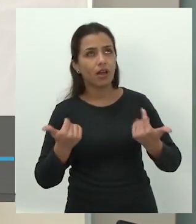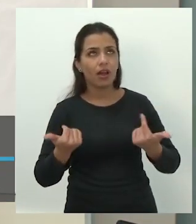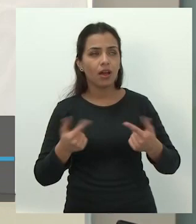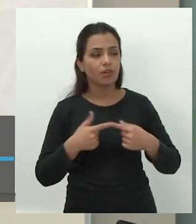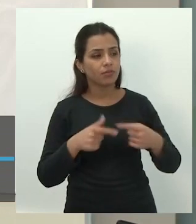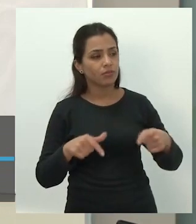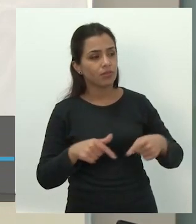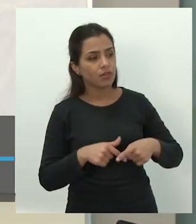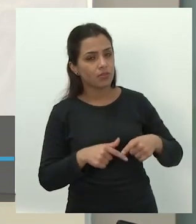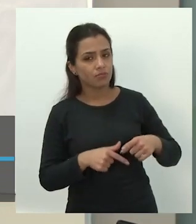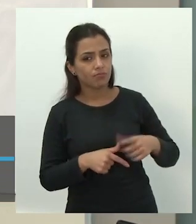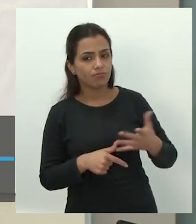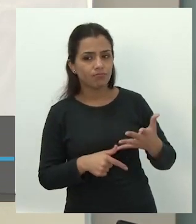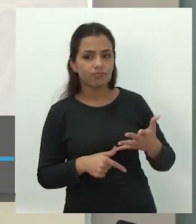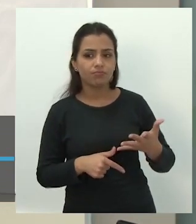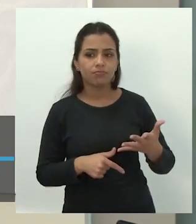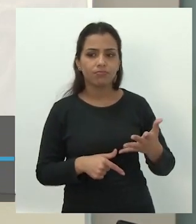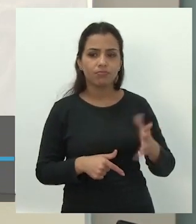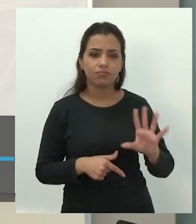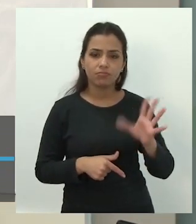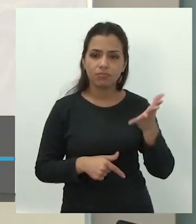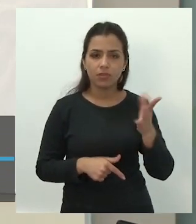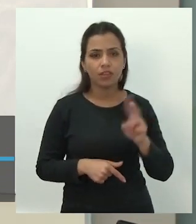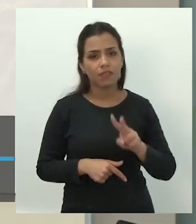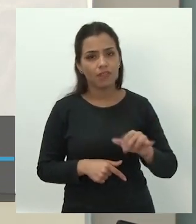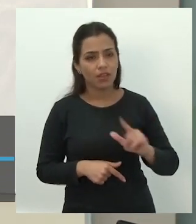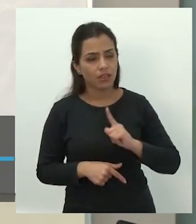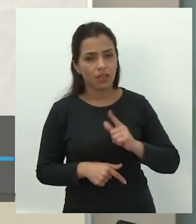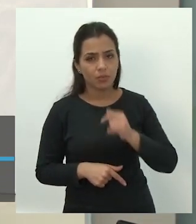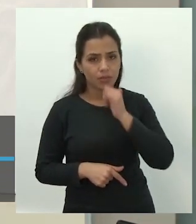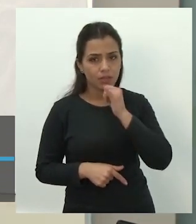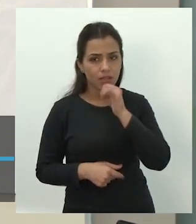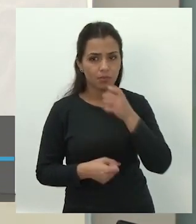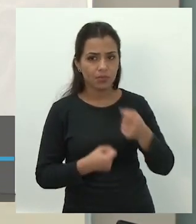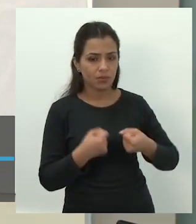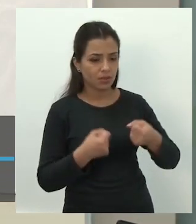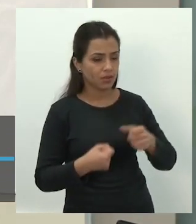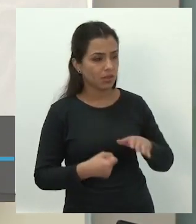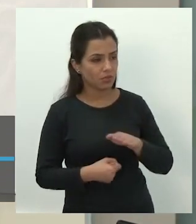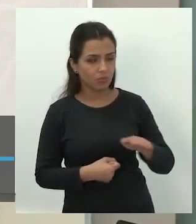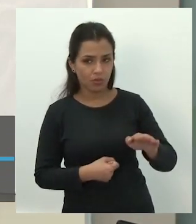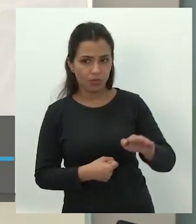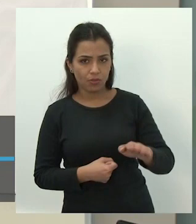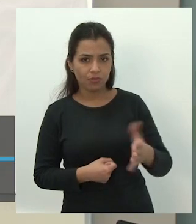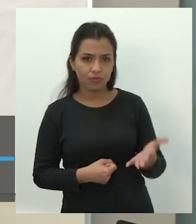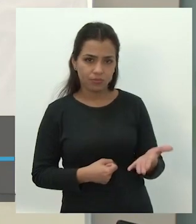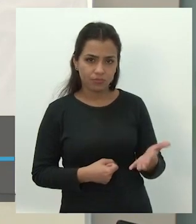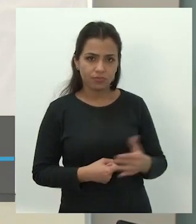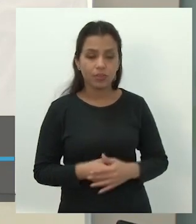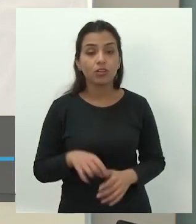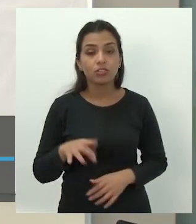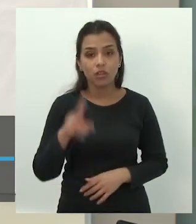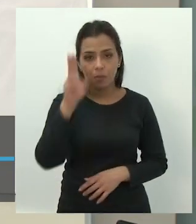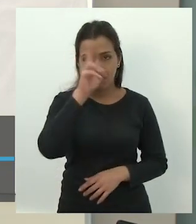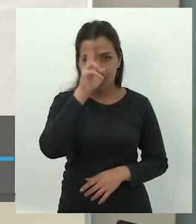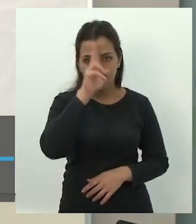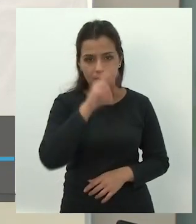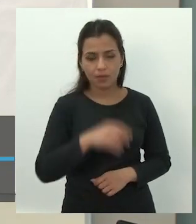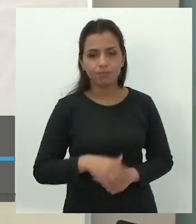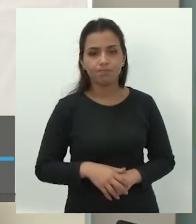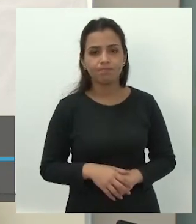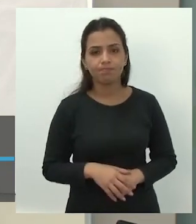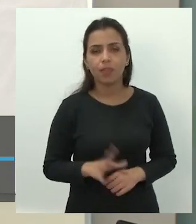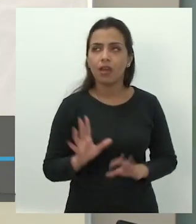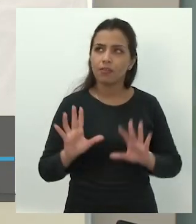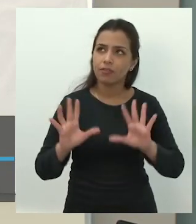do automóvel, você sabe o quê? Que vai ter uma exposição de automóveis ali. Tá? Só citando aí para vocês lembrarem. Um festival